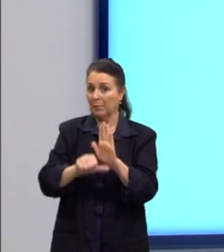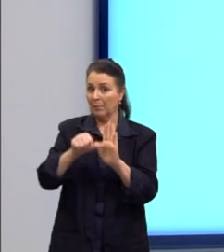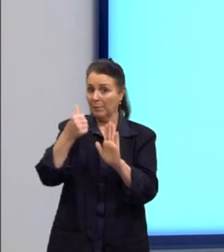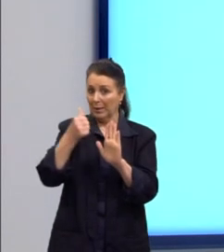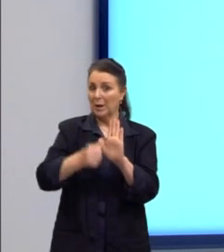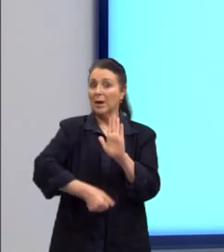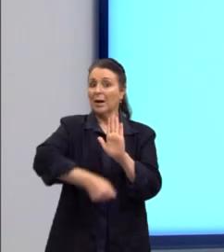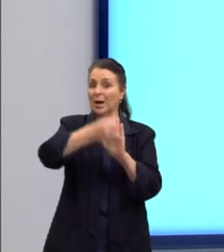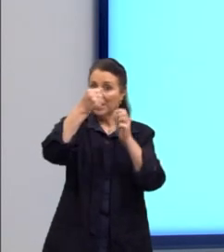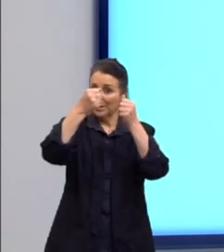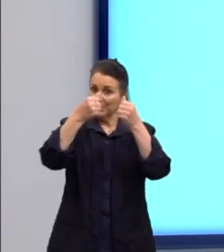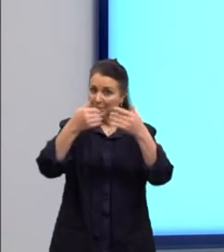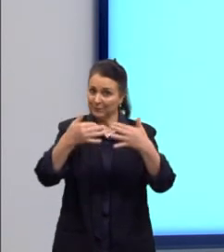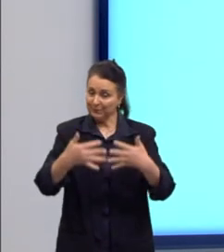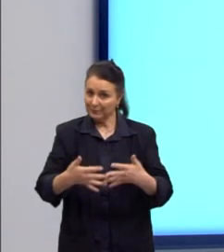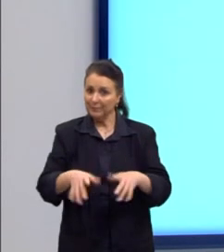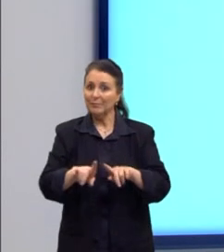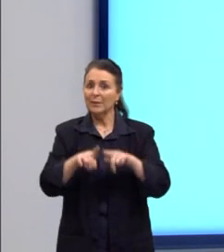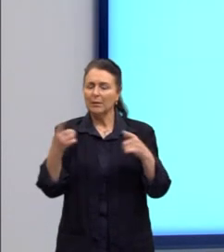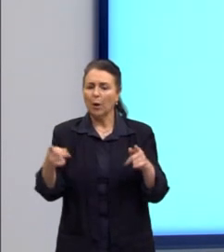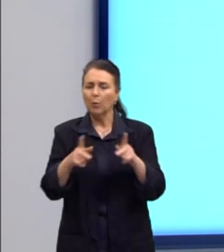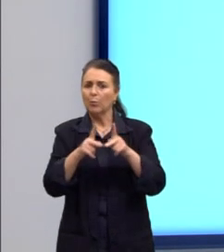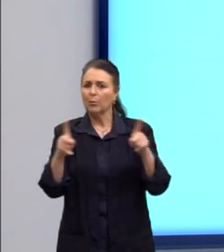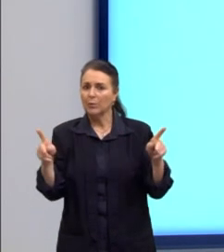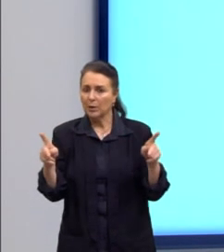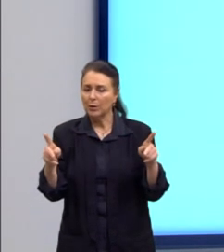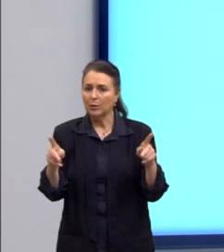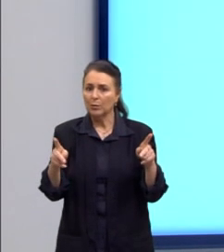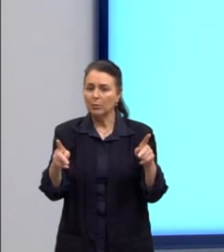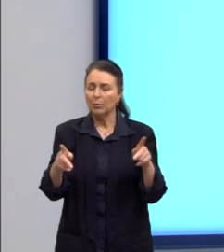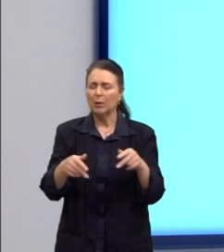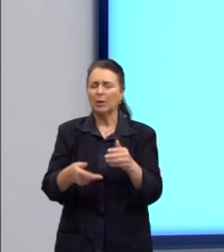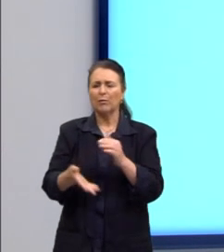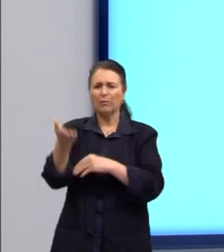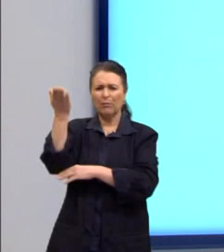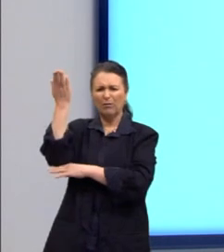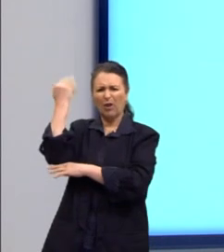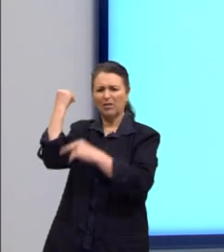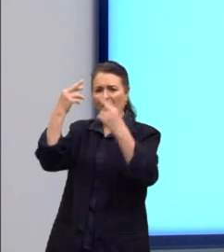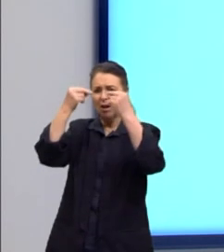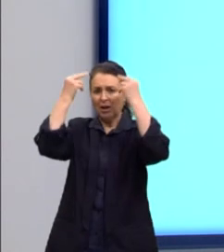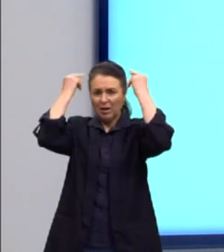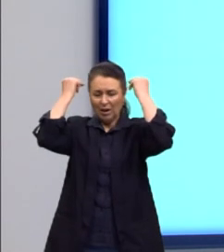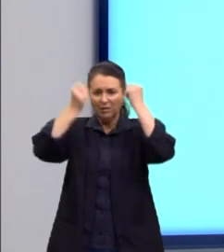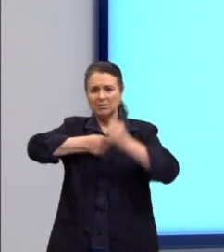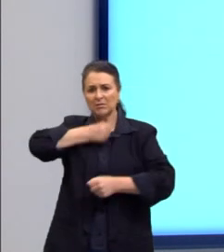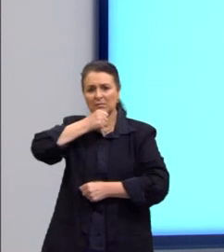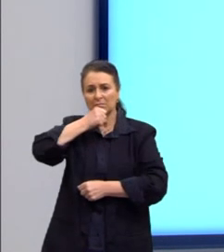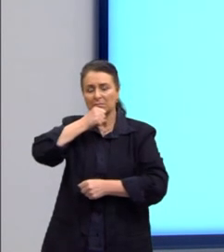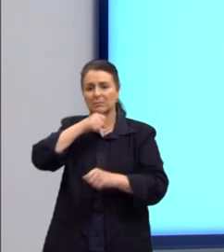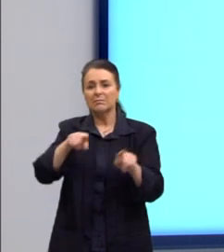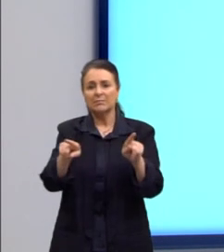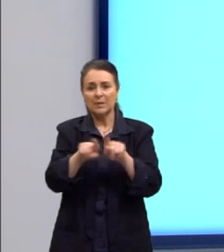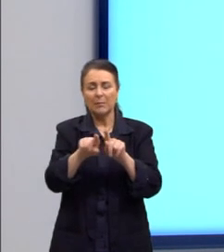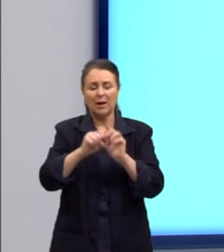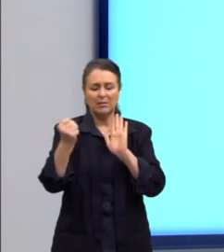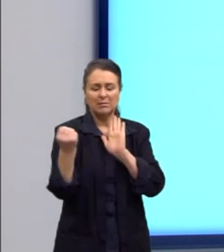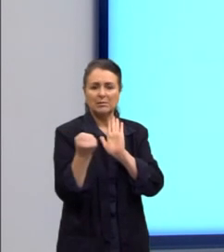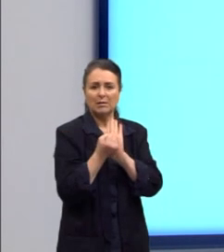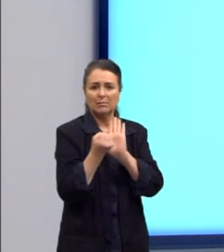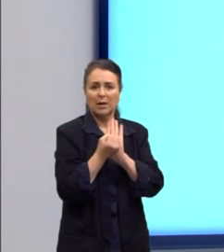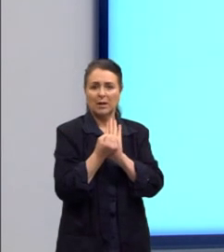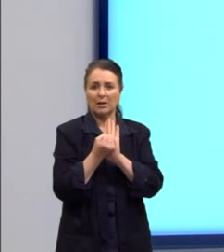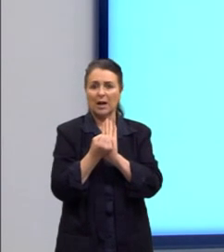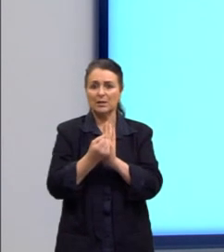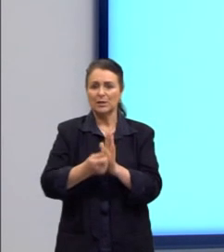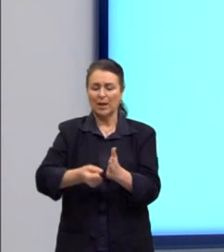continuando por extensão em um período que remonta a Grécia antiga passou a designar também as marcas feitas com